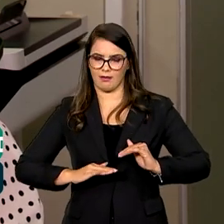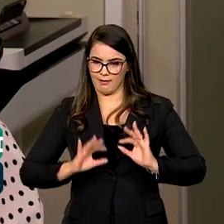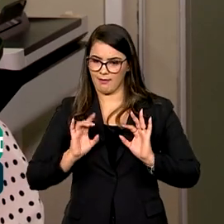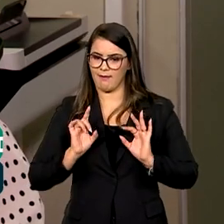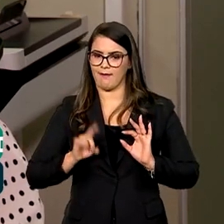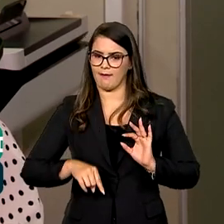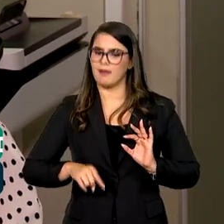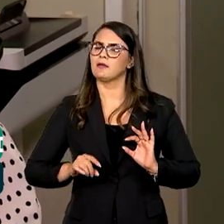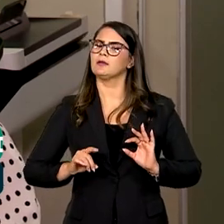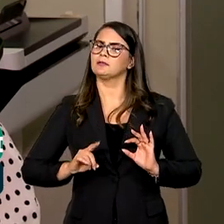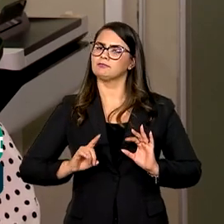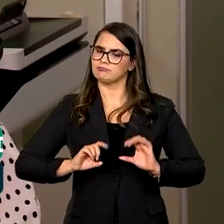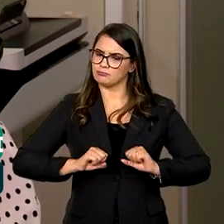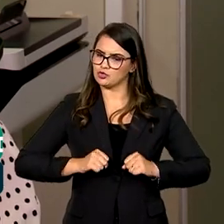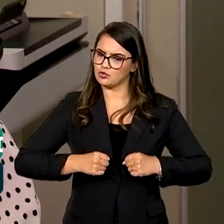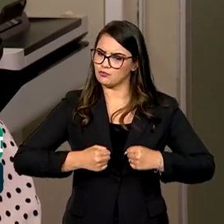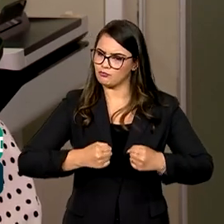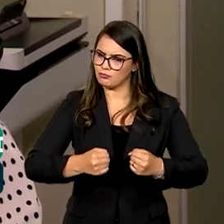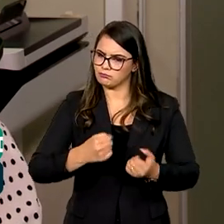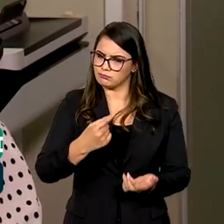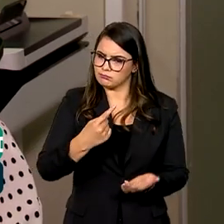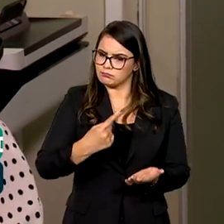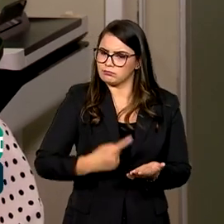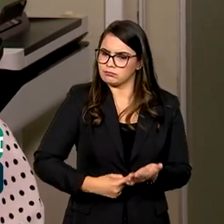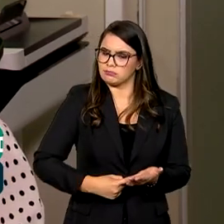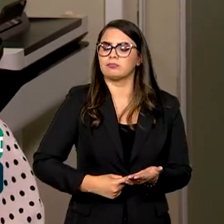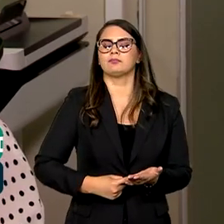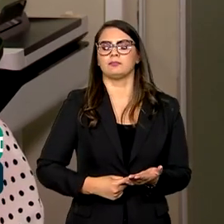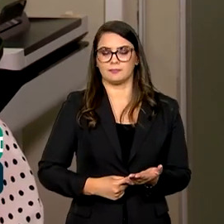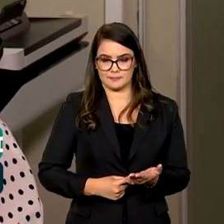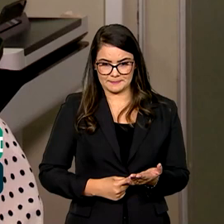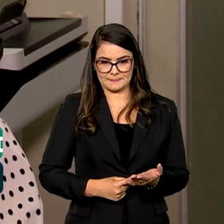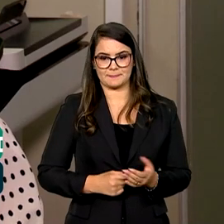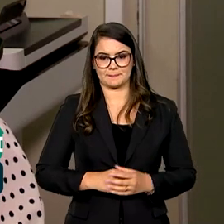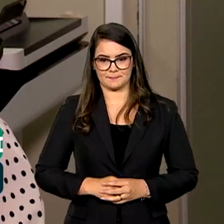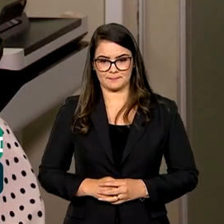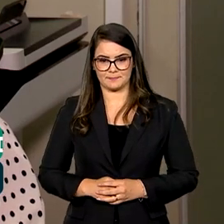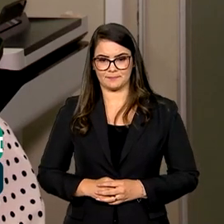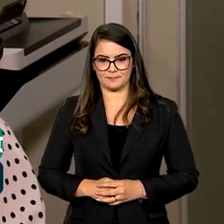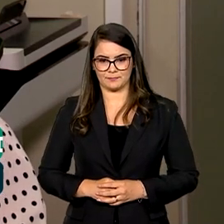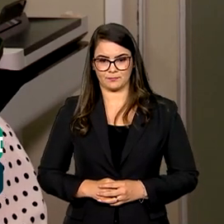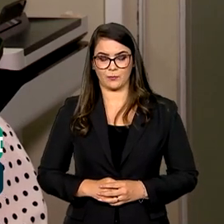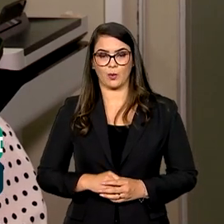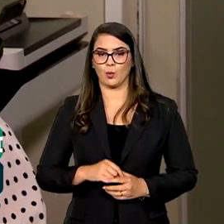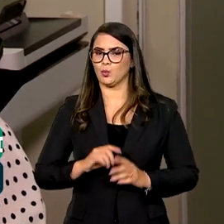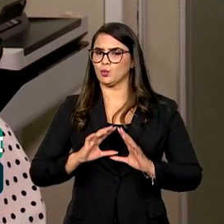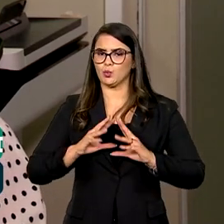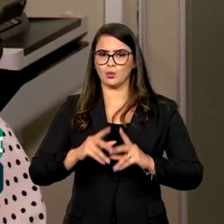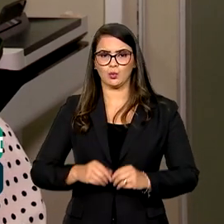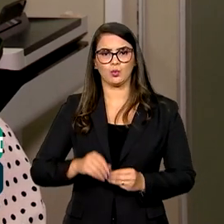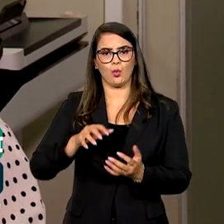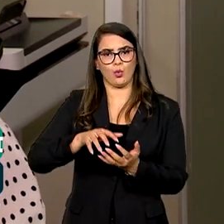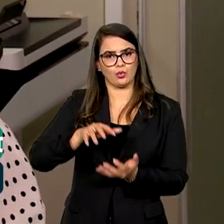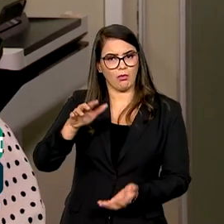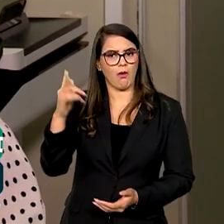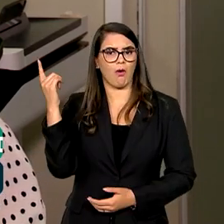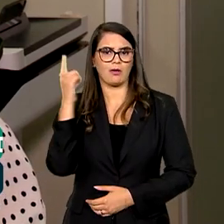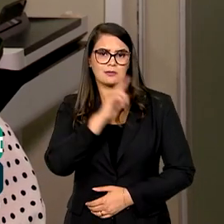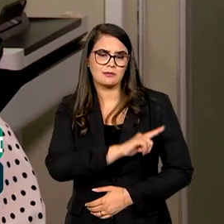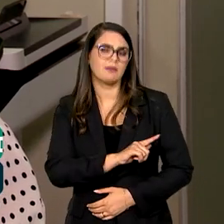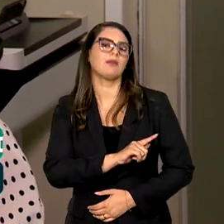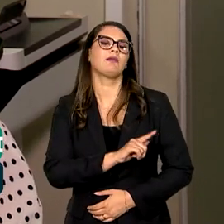bem comprometida, né, com que o idoso consiga ter